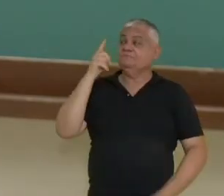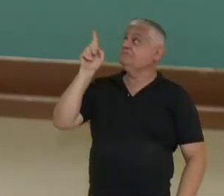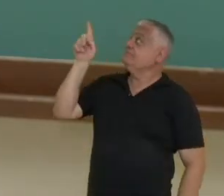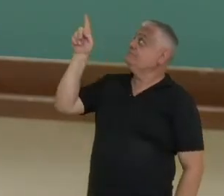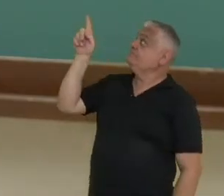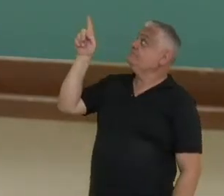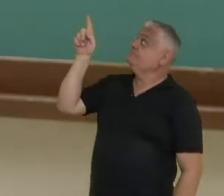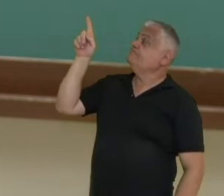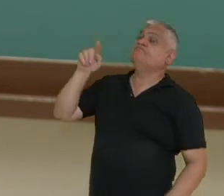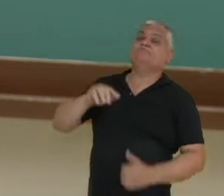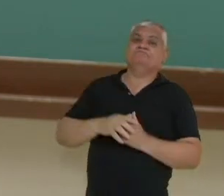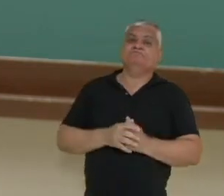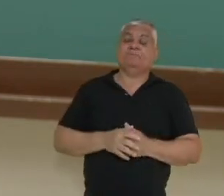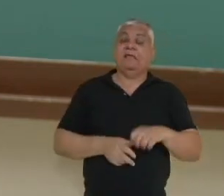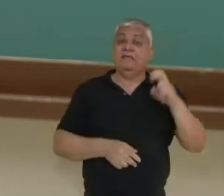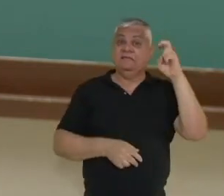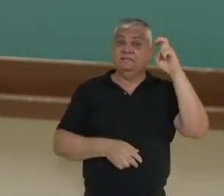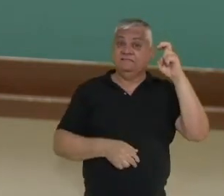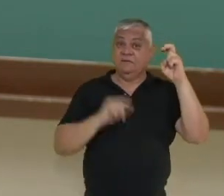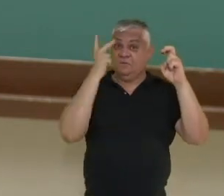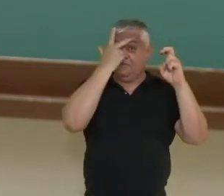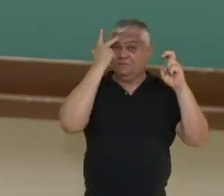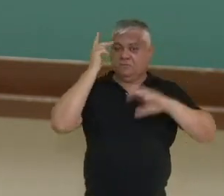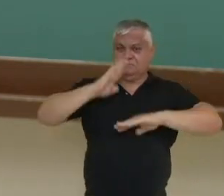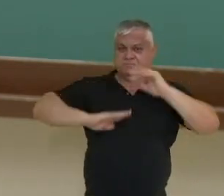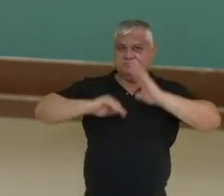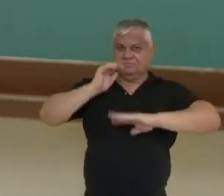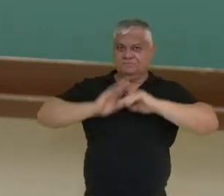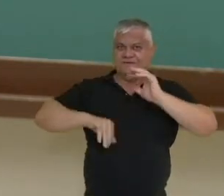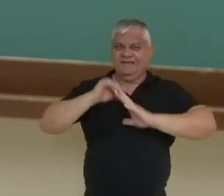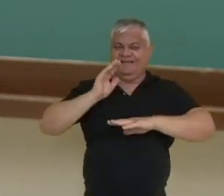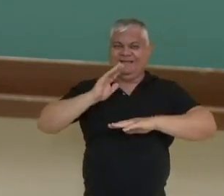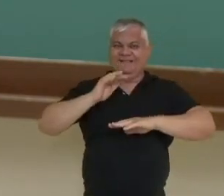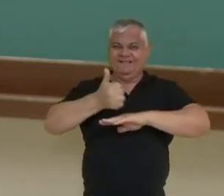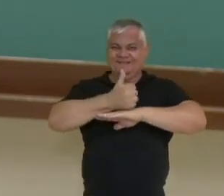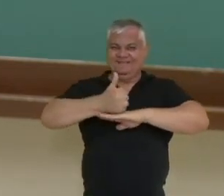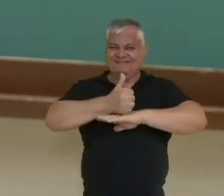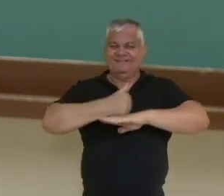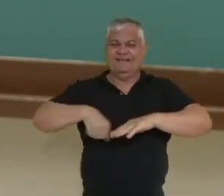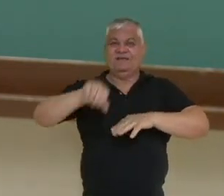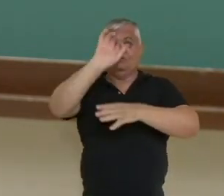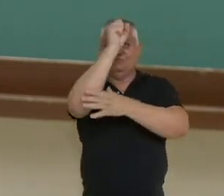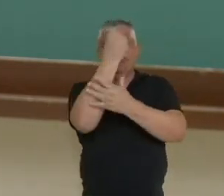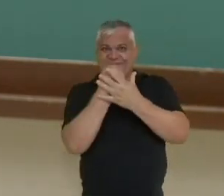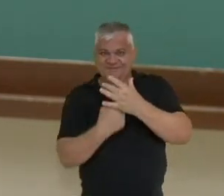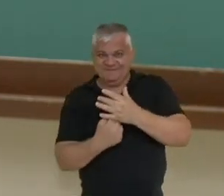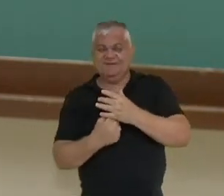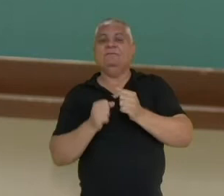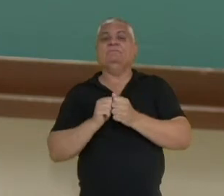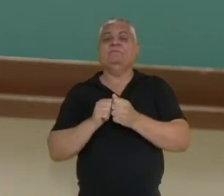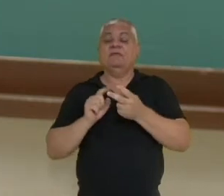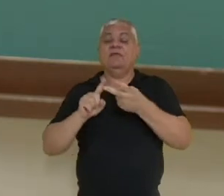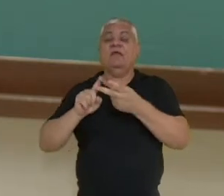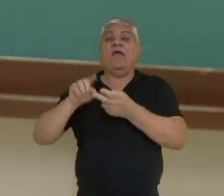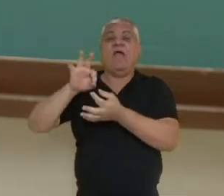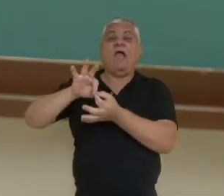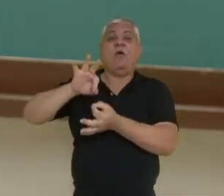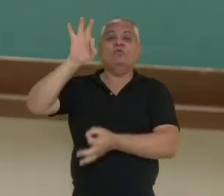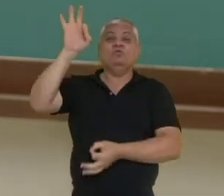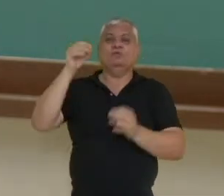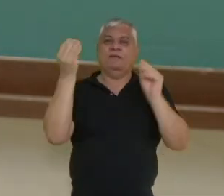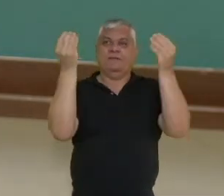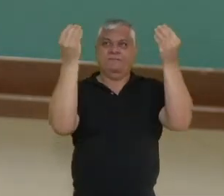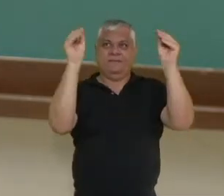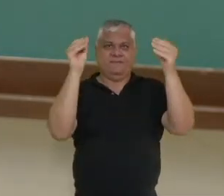temos 5 jogadores de basquete e suas alturas, ok? Então, para eu calcular